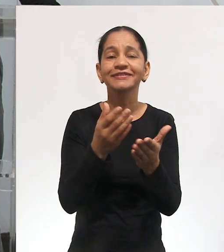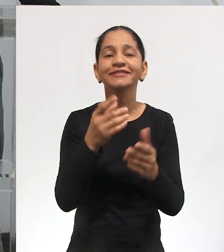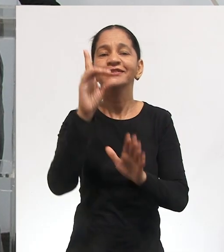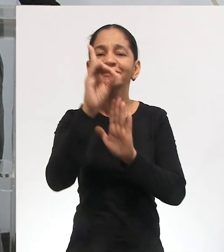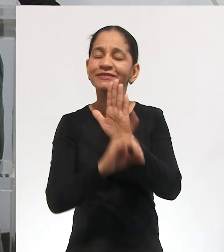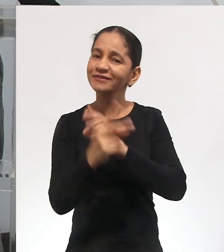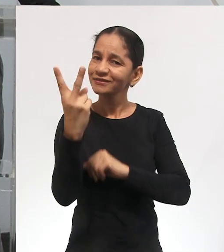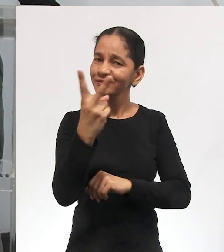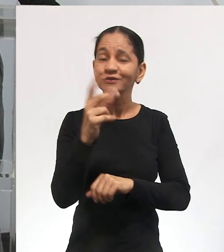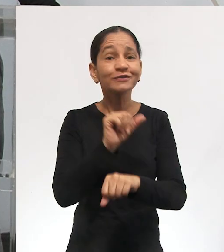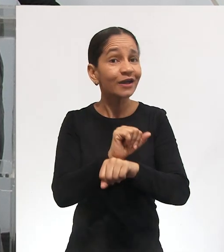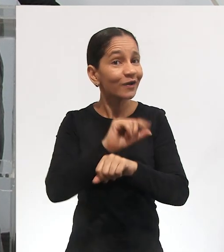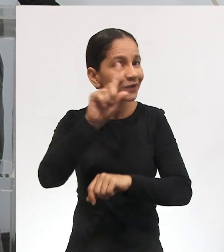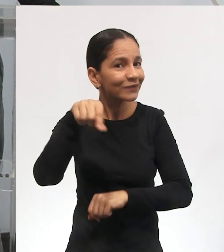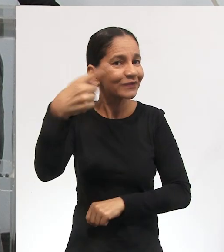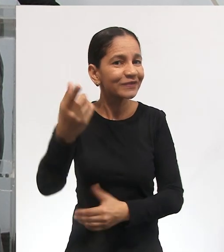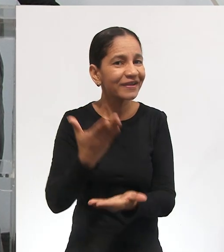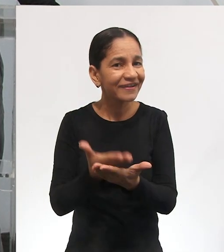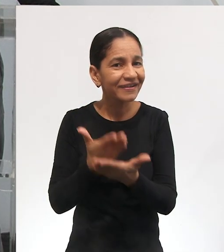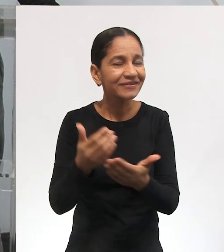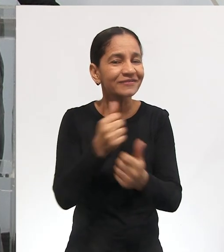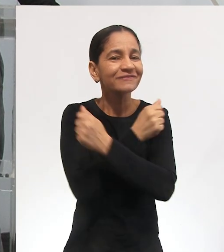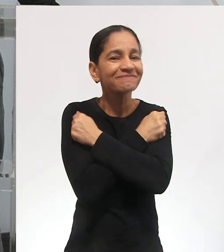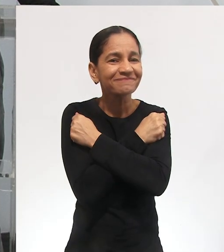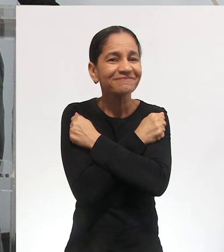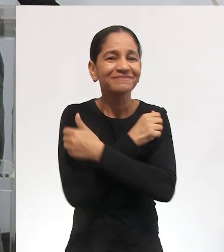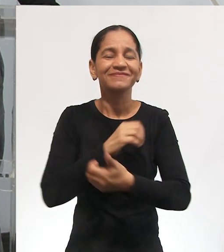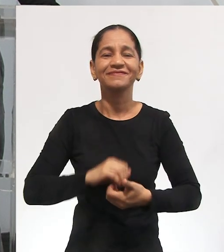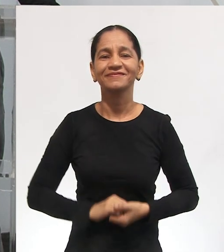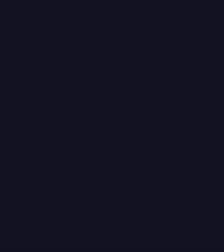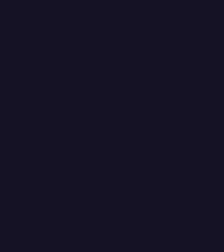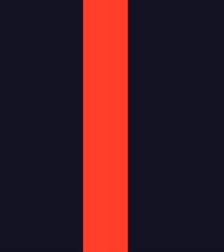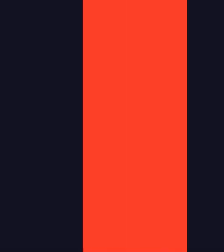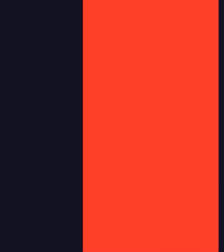2 e eu aguardo vocês na próxima aula. Um abraço.